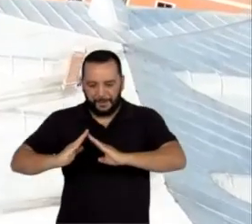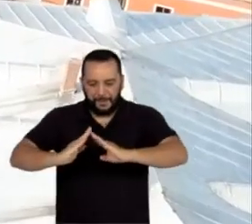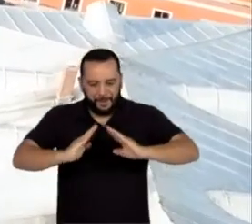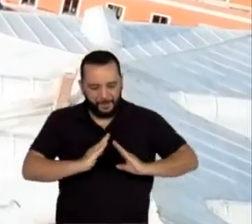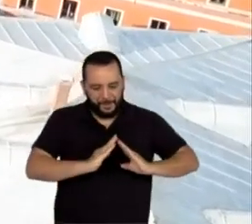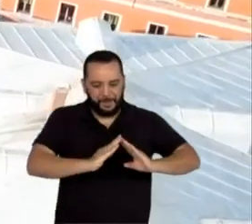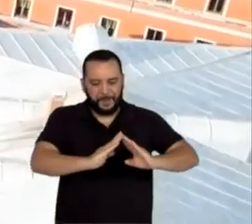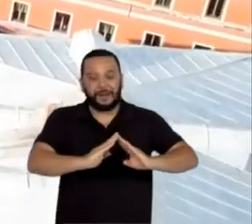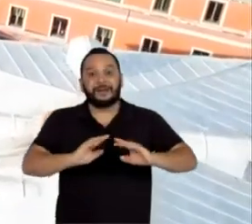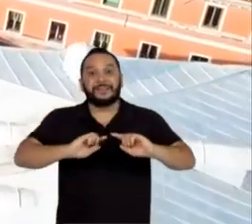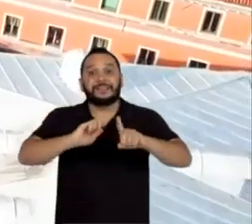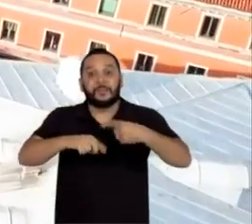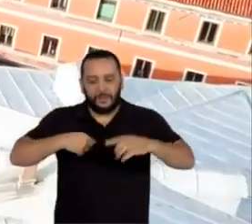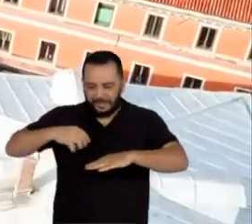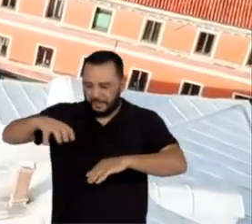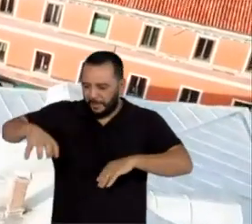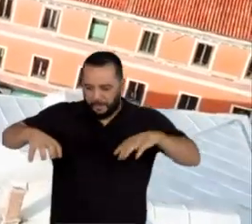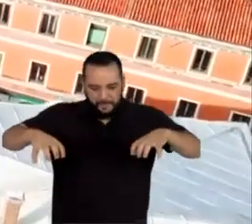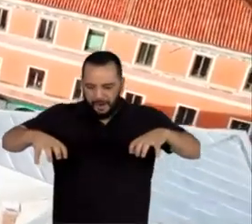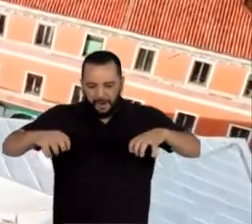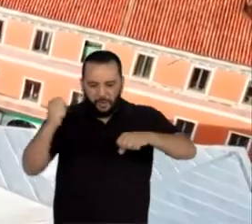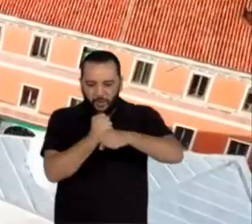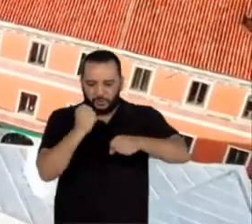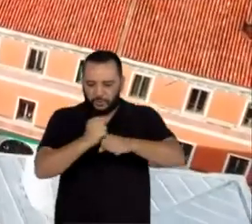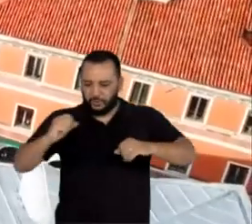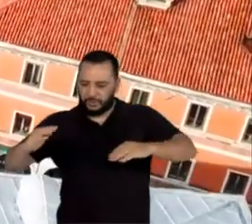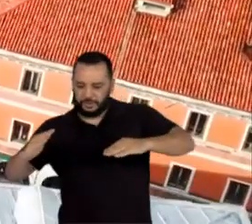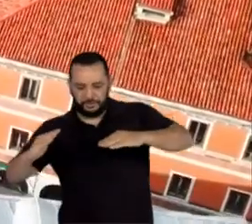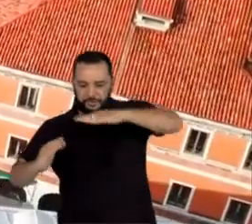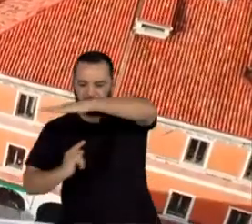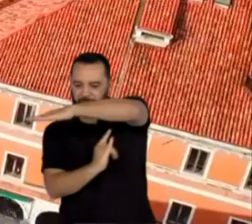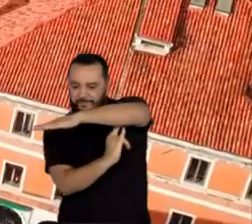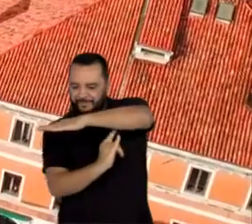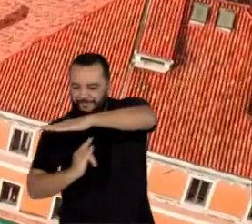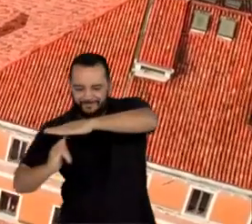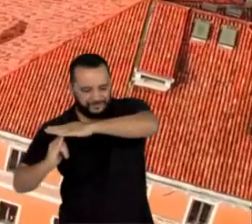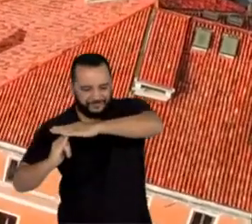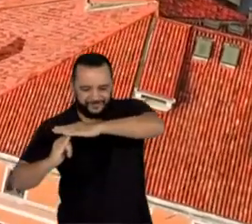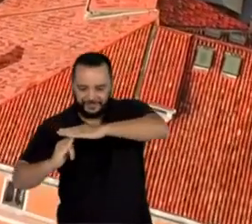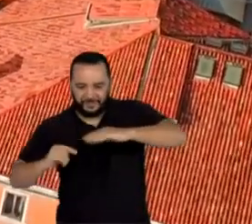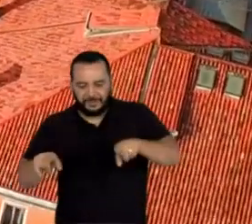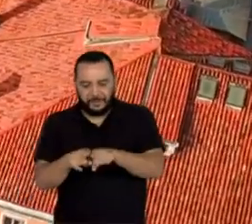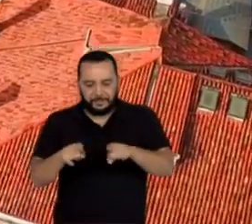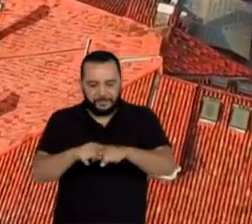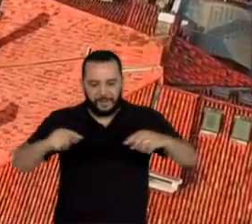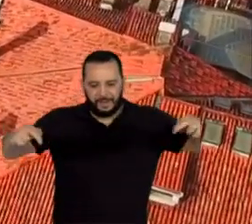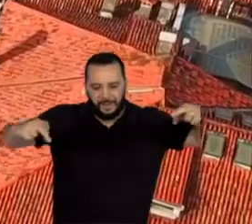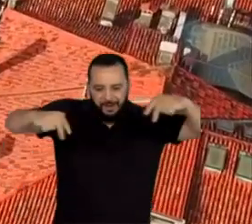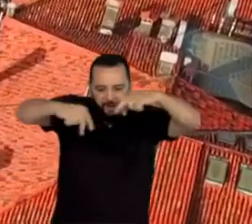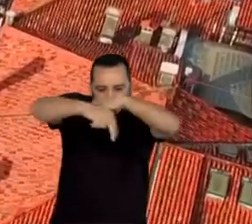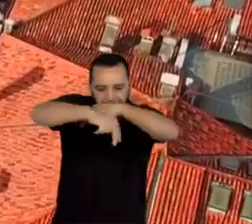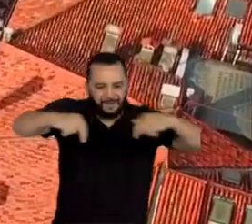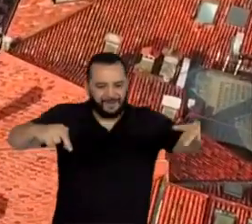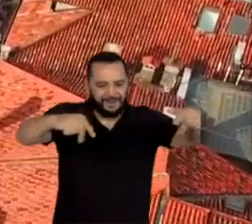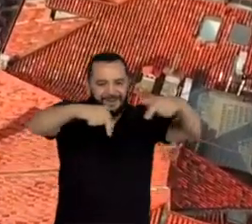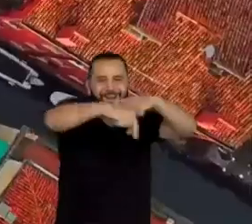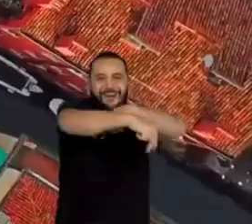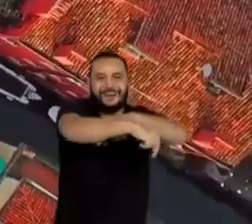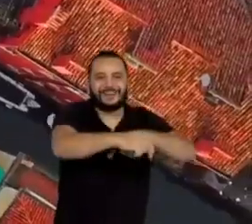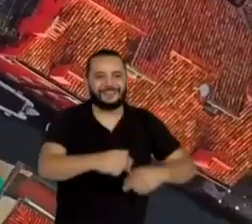passarelas suspensas. Pontes também foram construídas e 40 canais deixaram de existir.